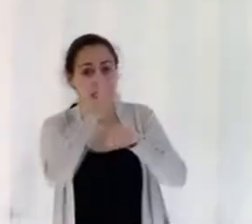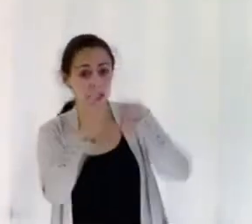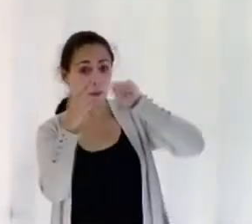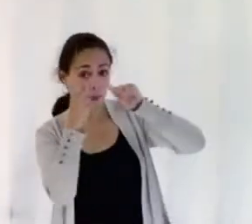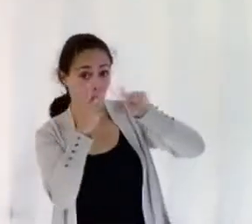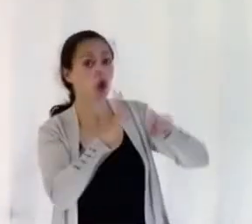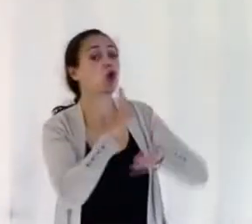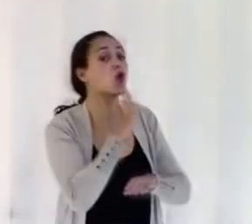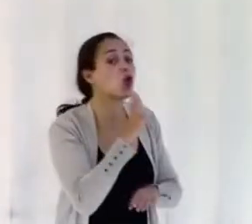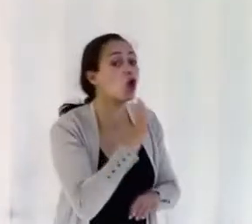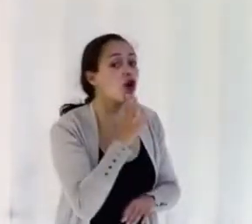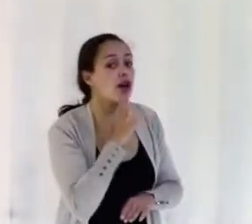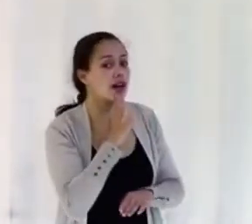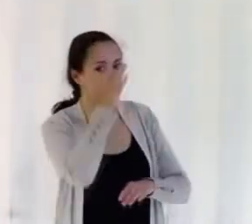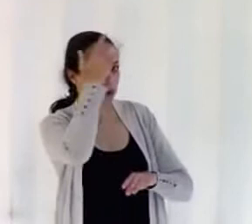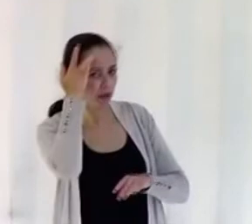orientam.